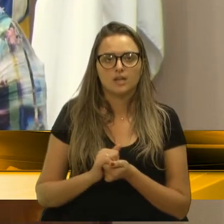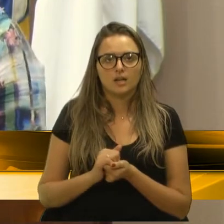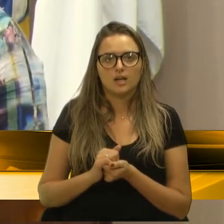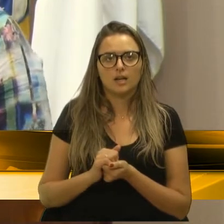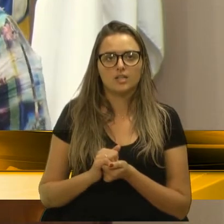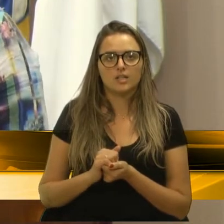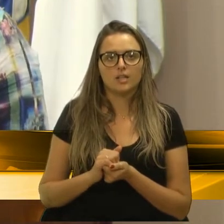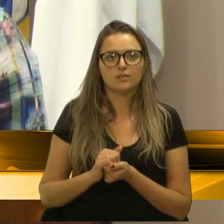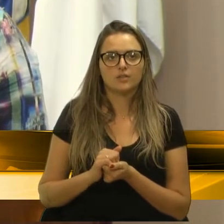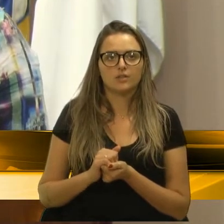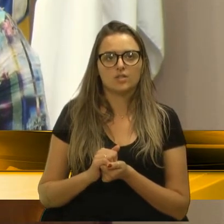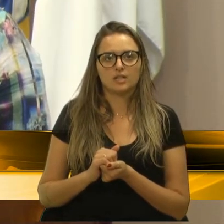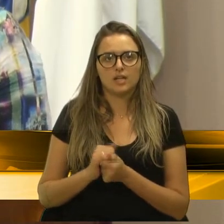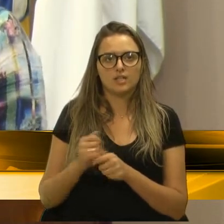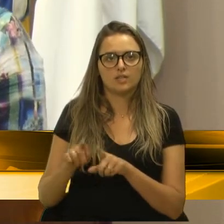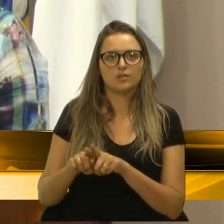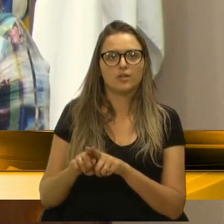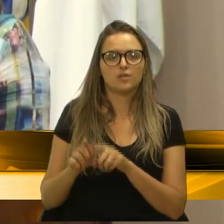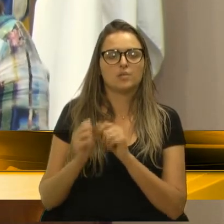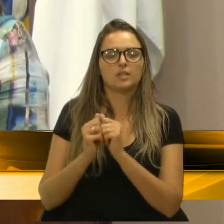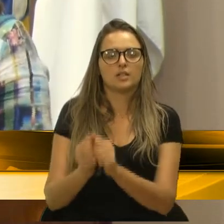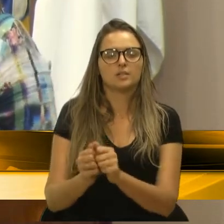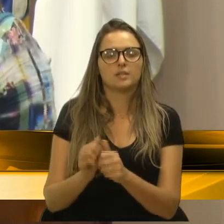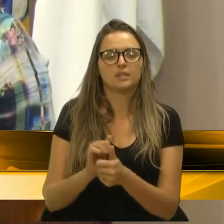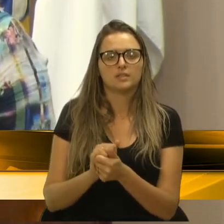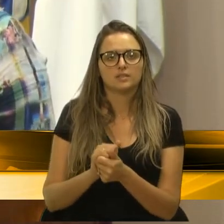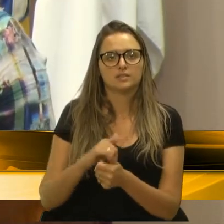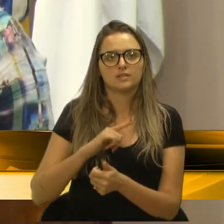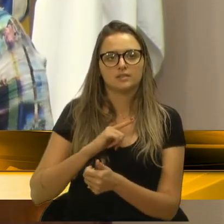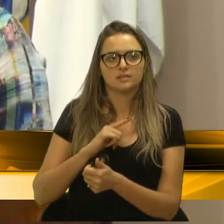condições de trabalho. E, né,